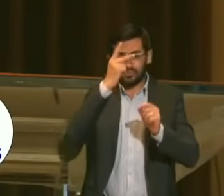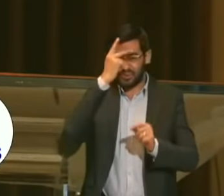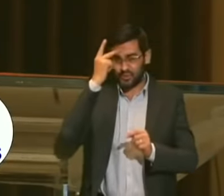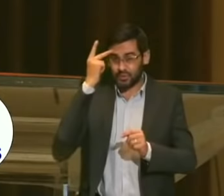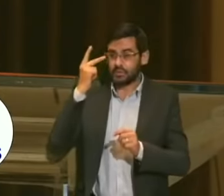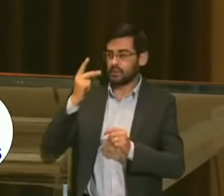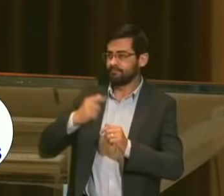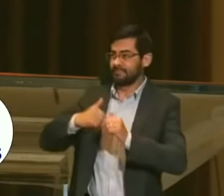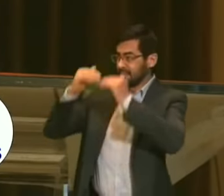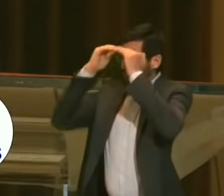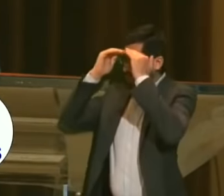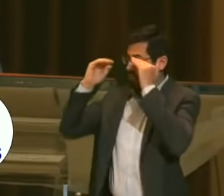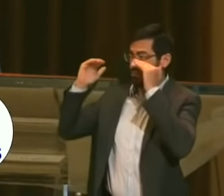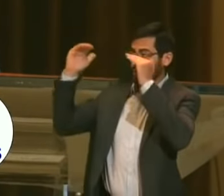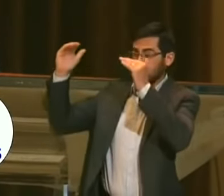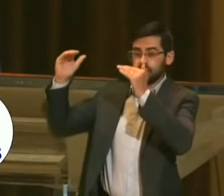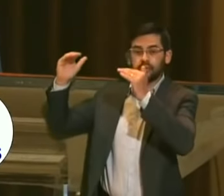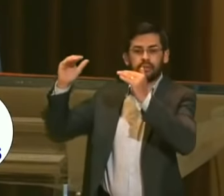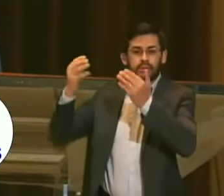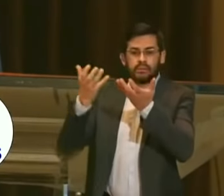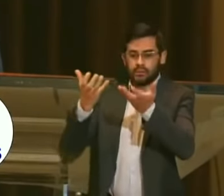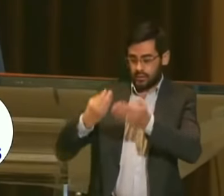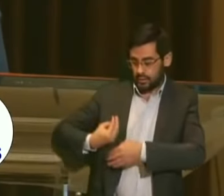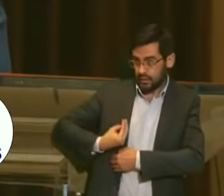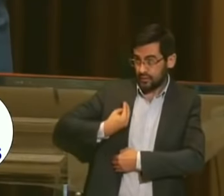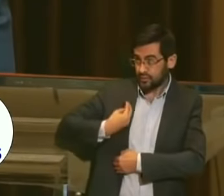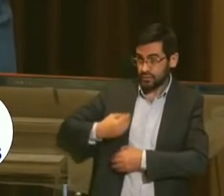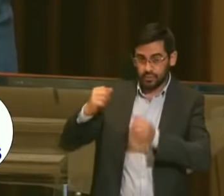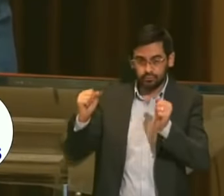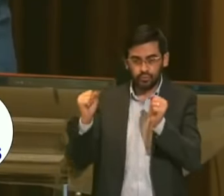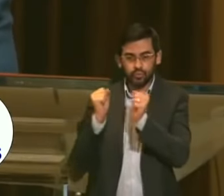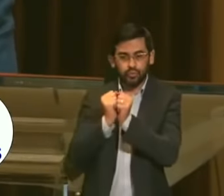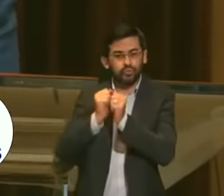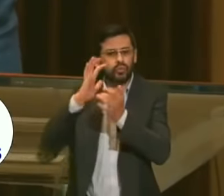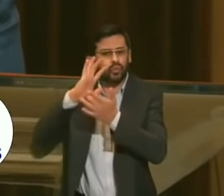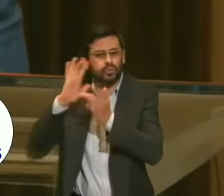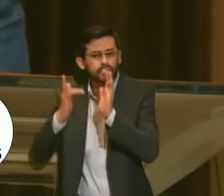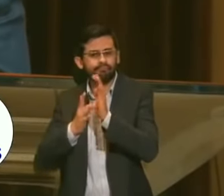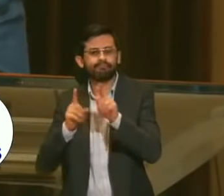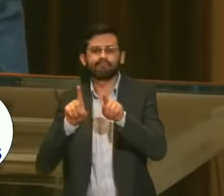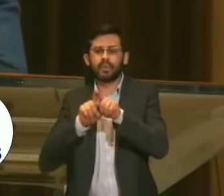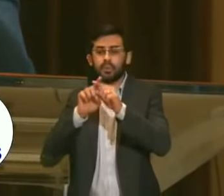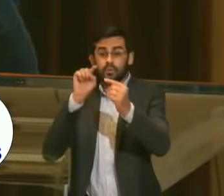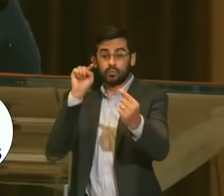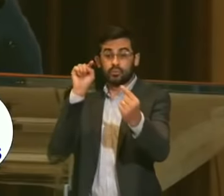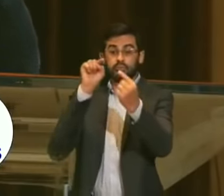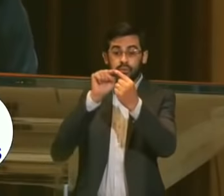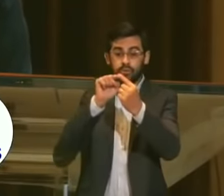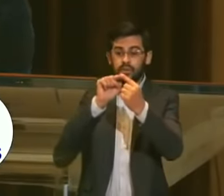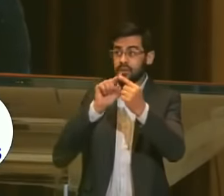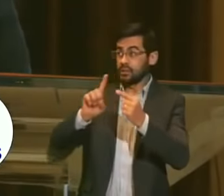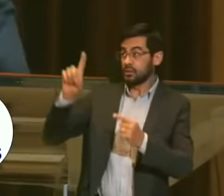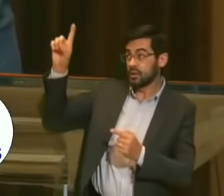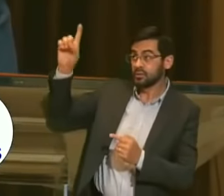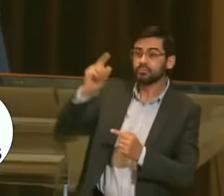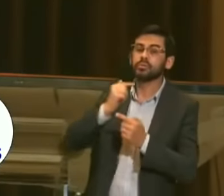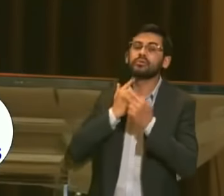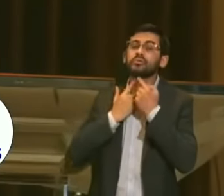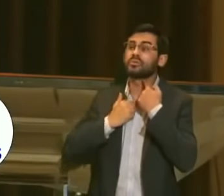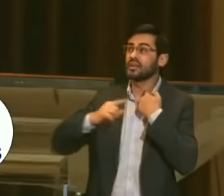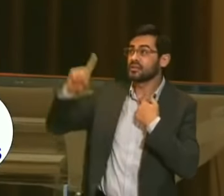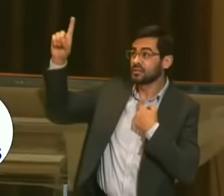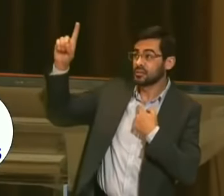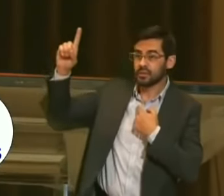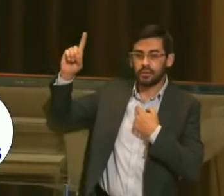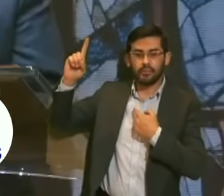a sério a sua vida com Jesus e o propósito dele para com a sua vida, de Cristo para a sua